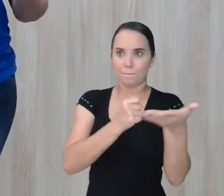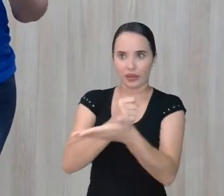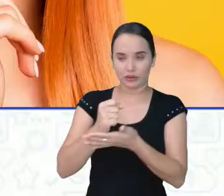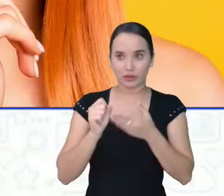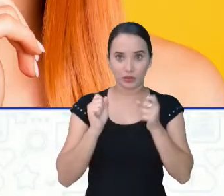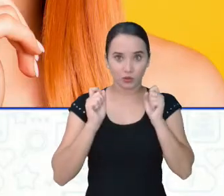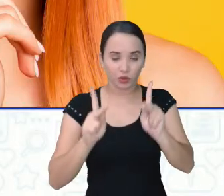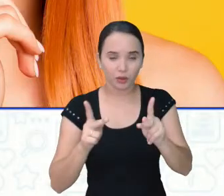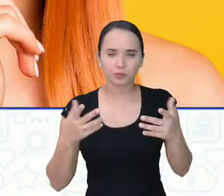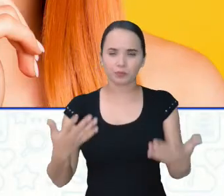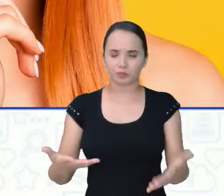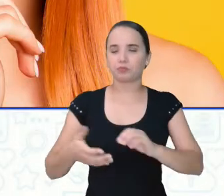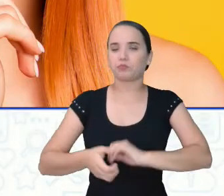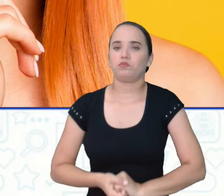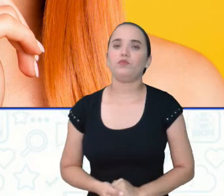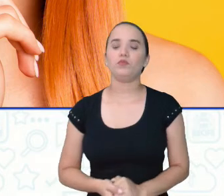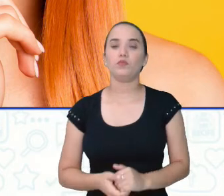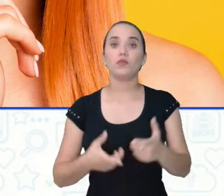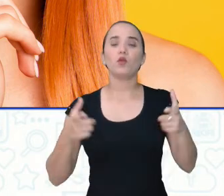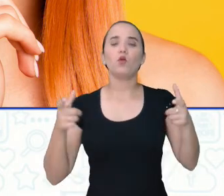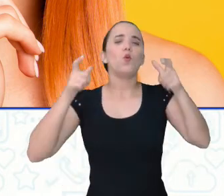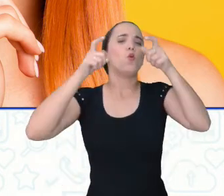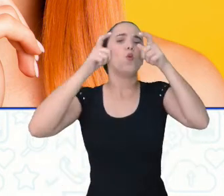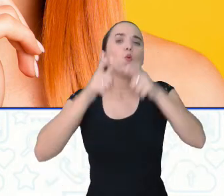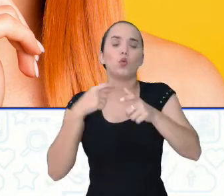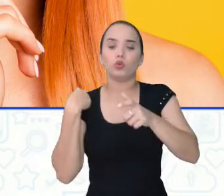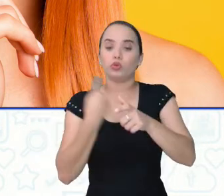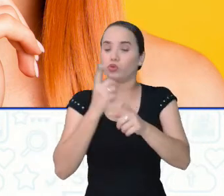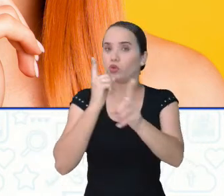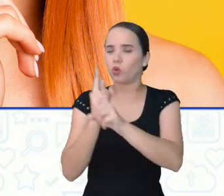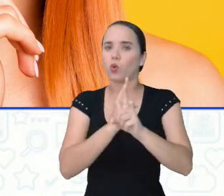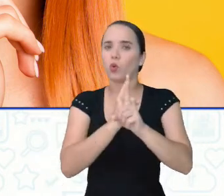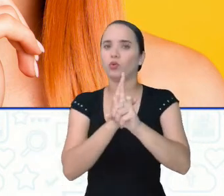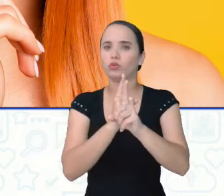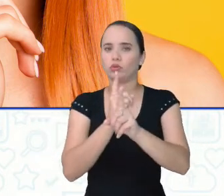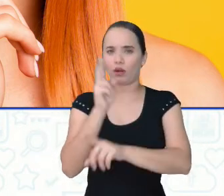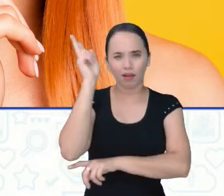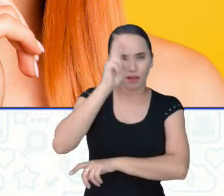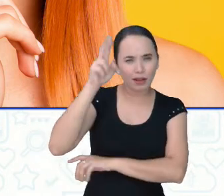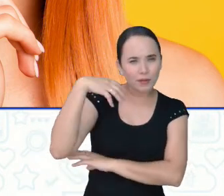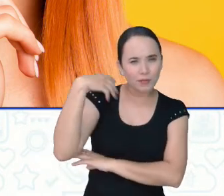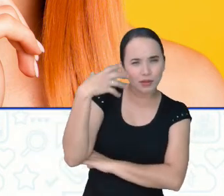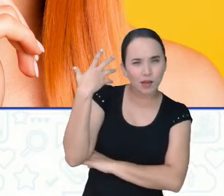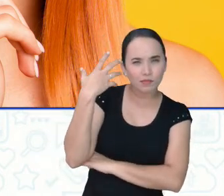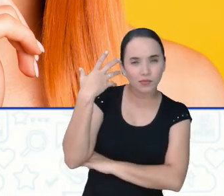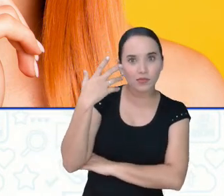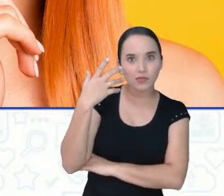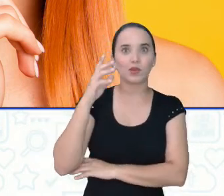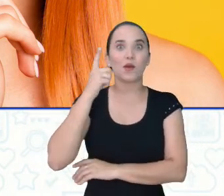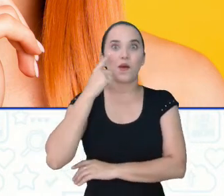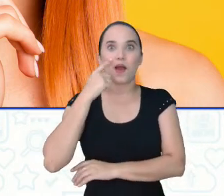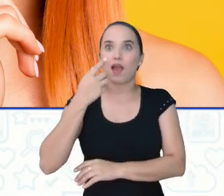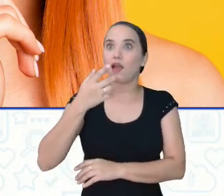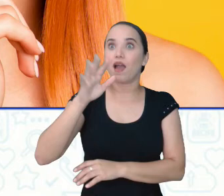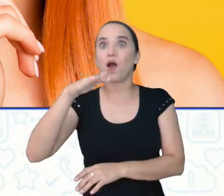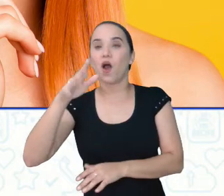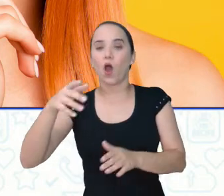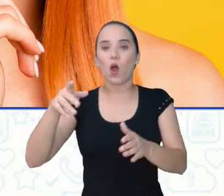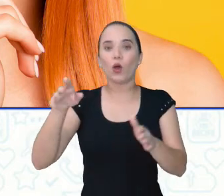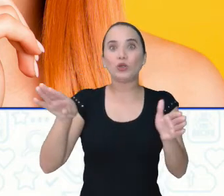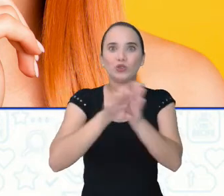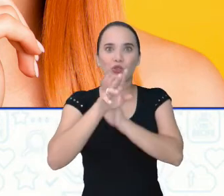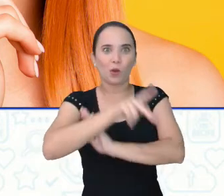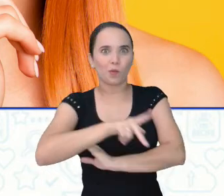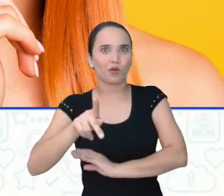E onde a gente encontra a notícia? Lembra da música? Professor Gilson chegando aqui, rostinho lindo. Lembra da música,